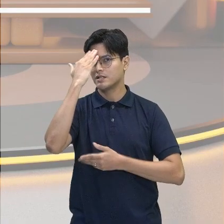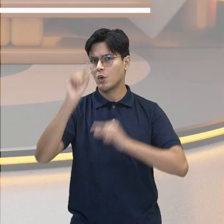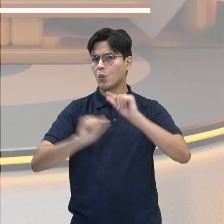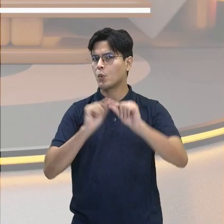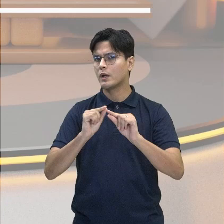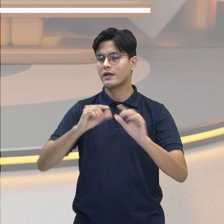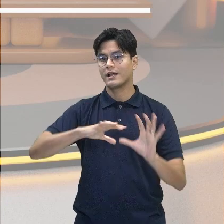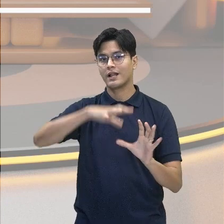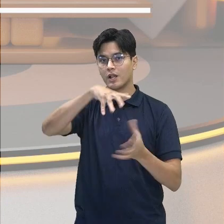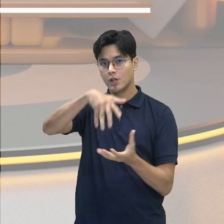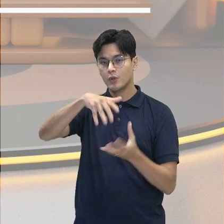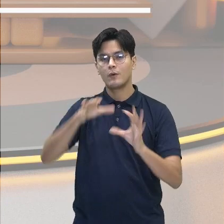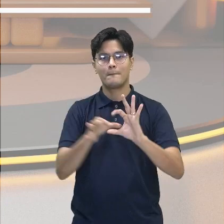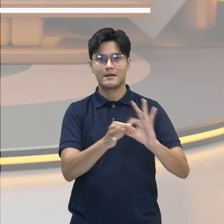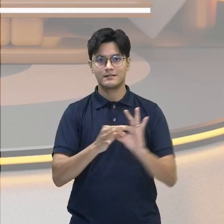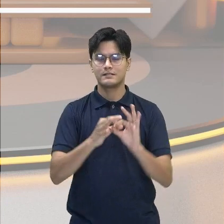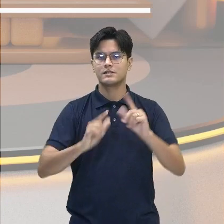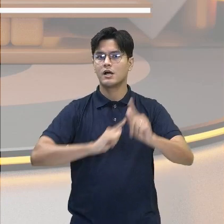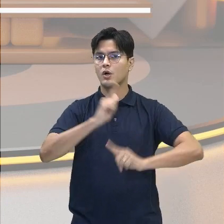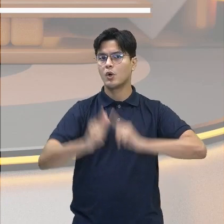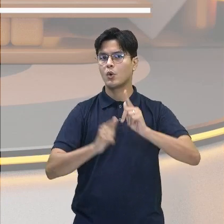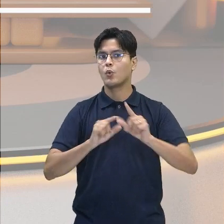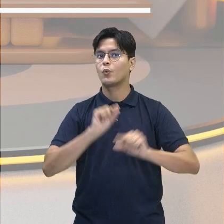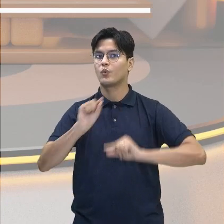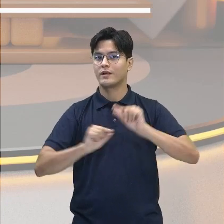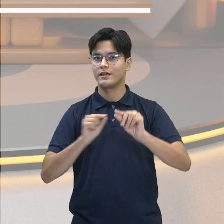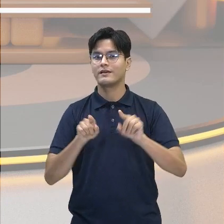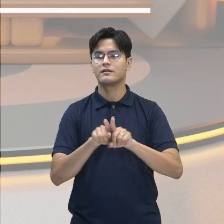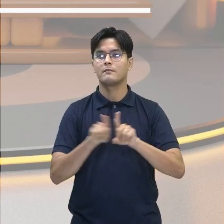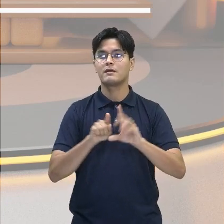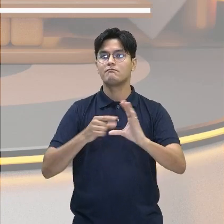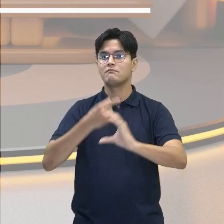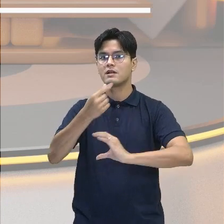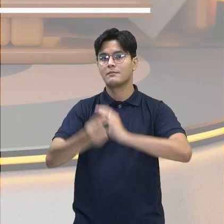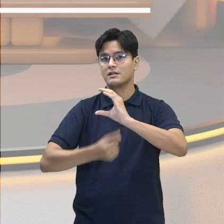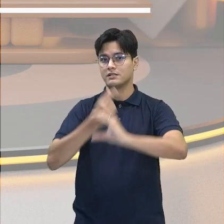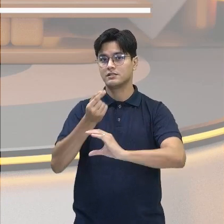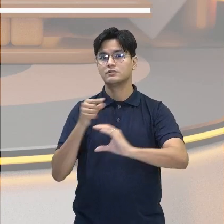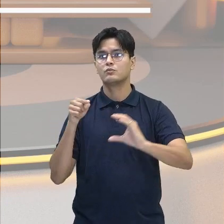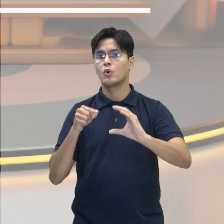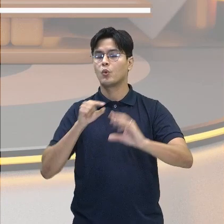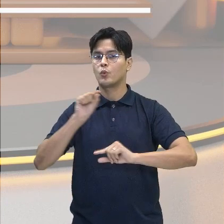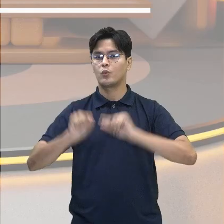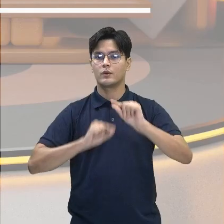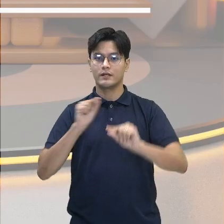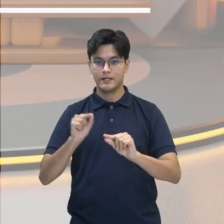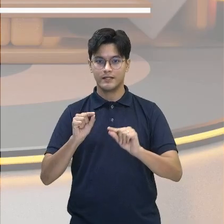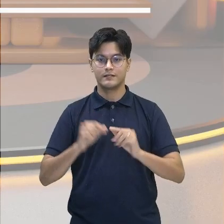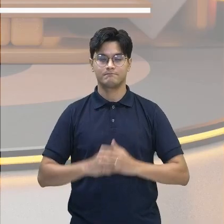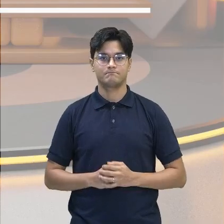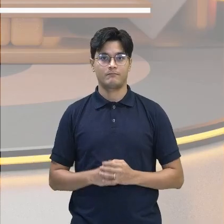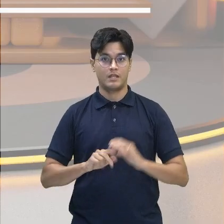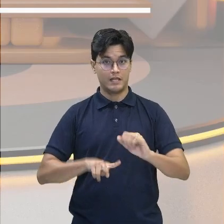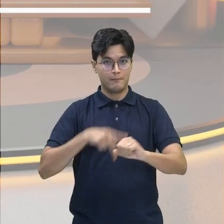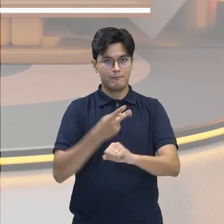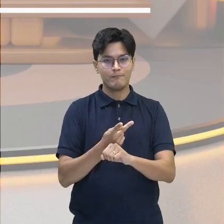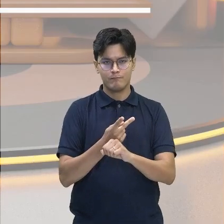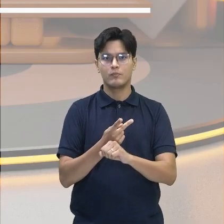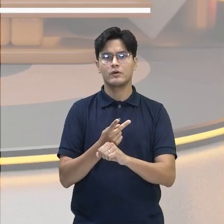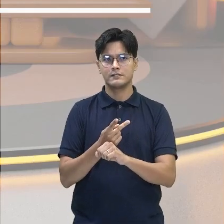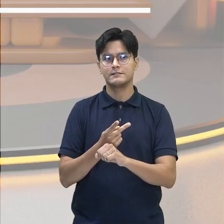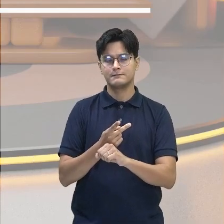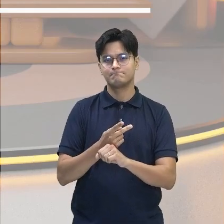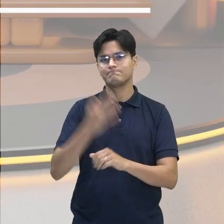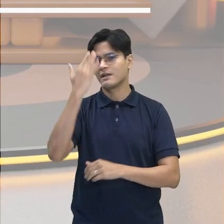que é capitalismo. Posteriormente, a gente vai analisar o contexto em que a globalização ela surgiu, em que